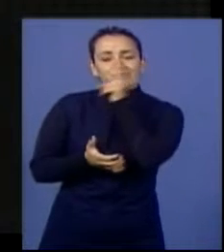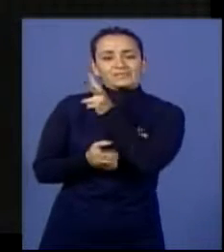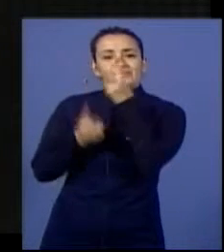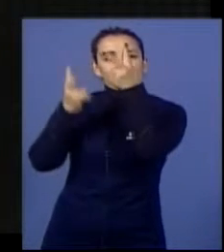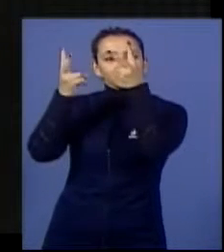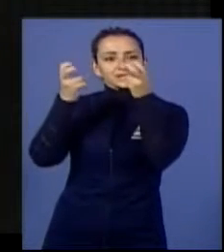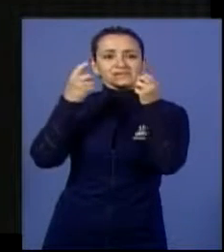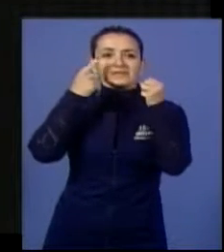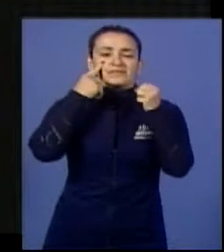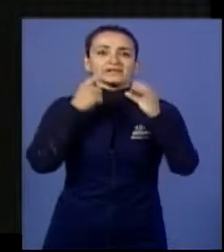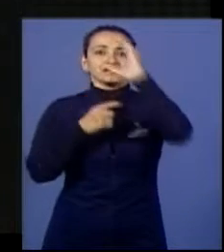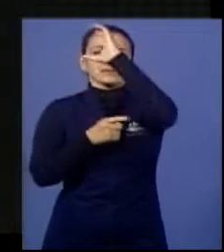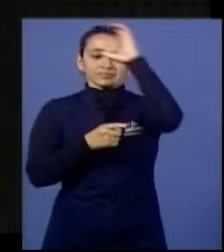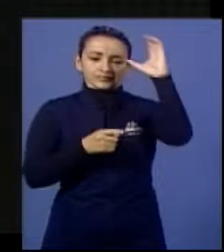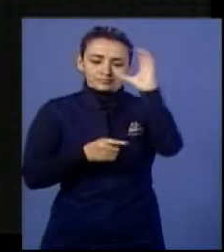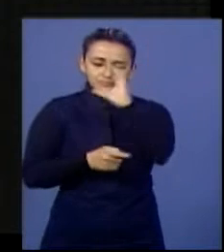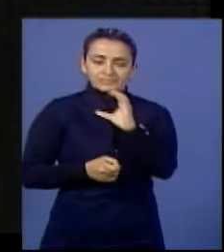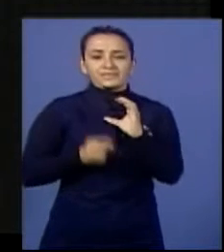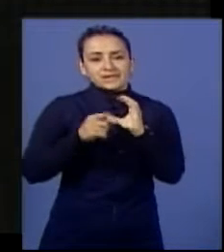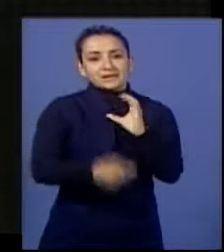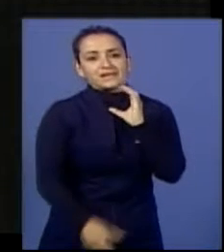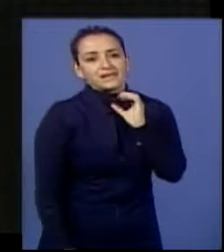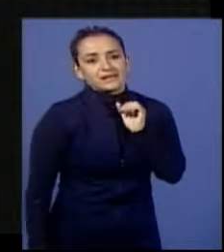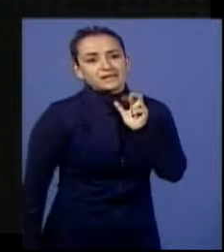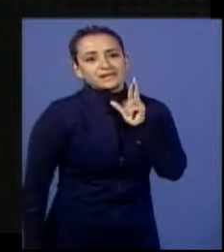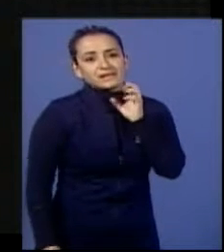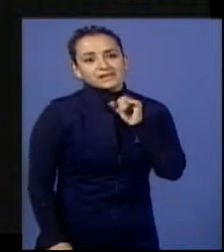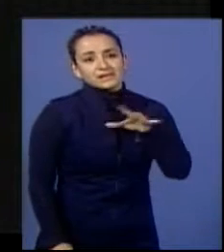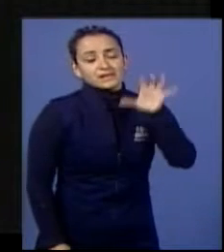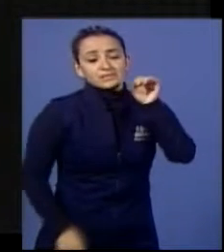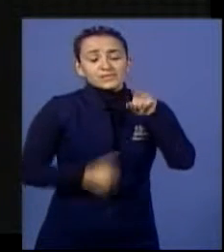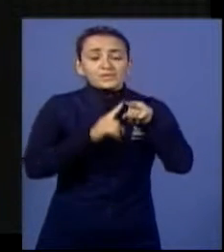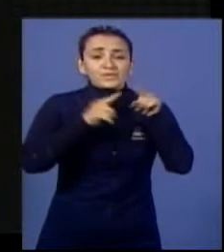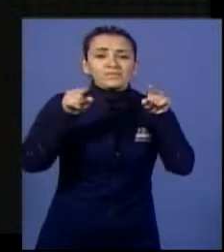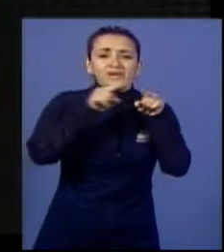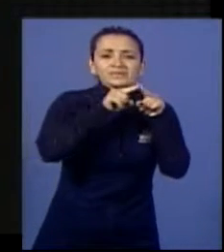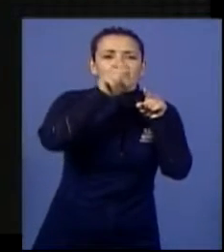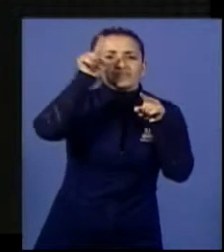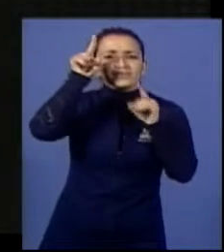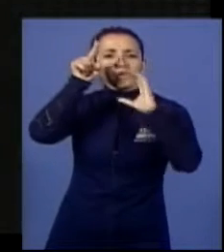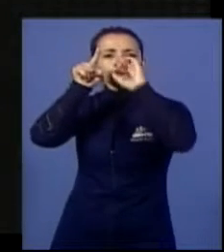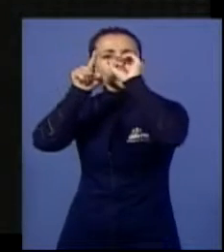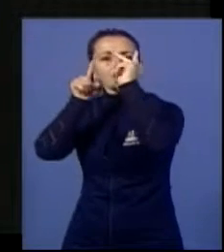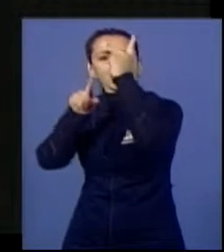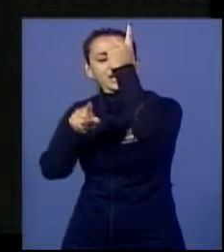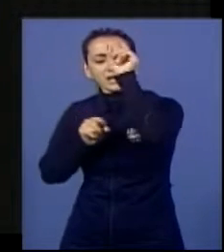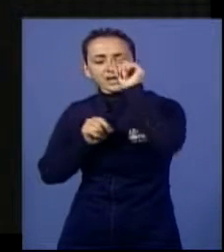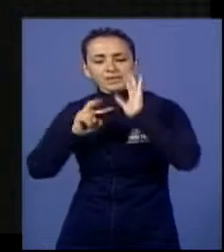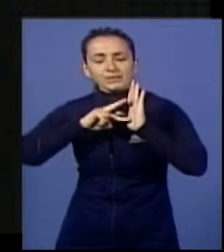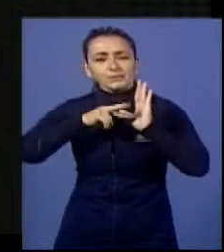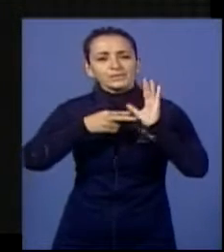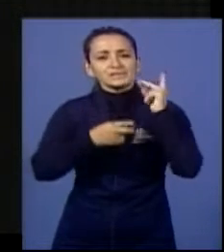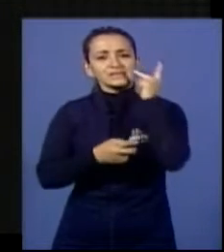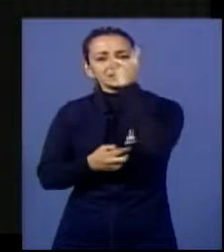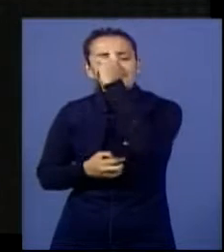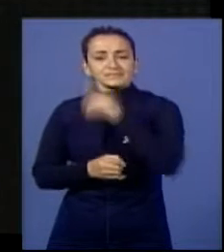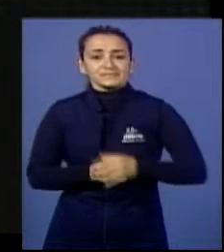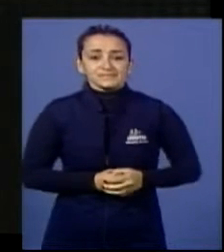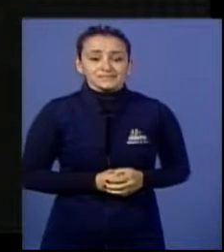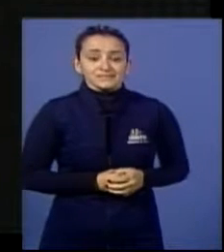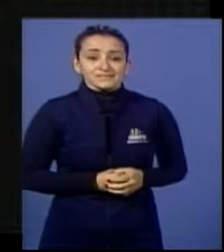carbônica e apresenta o grupamento OH. Esse grupamento OH caracteriza que esse